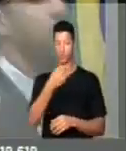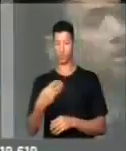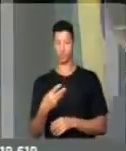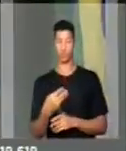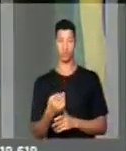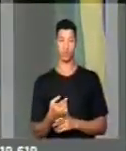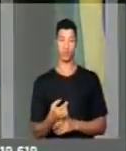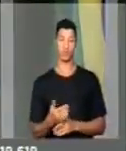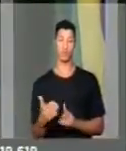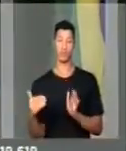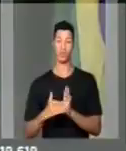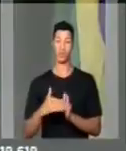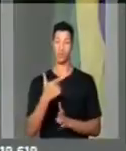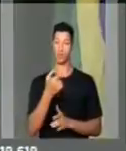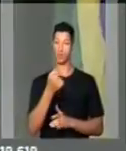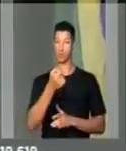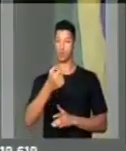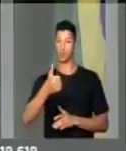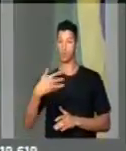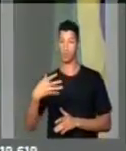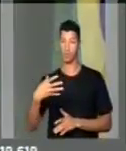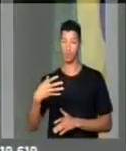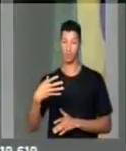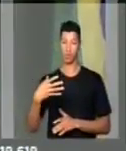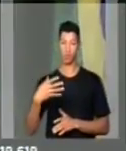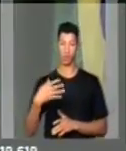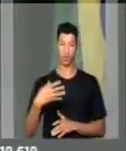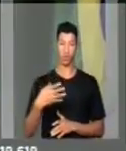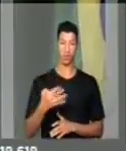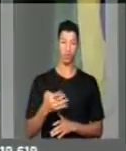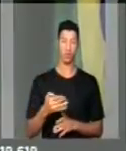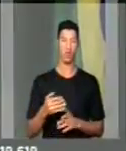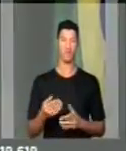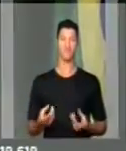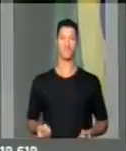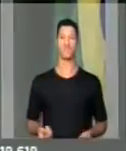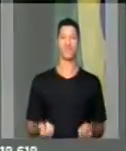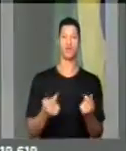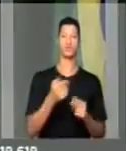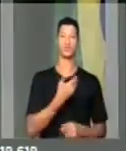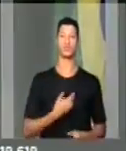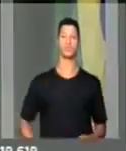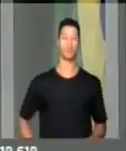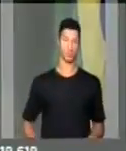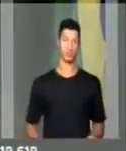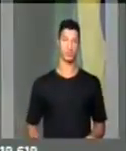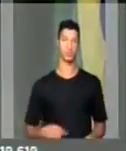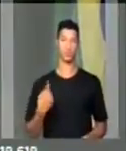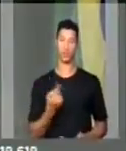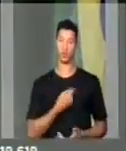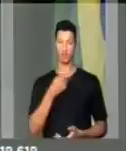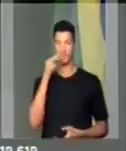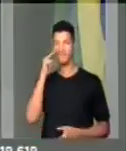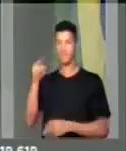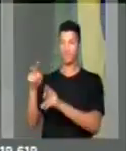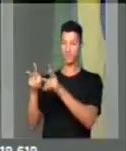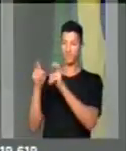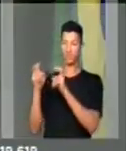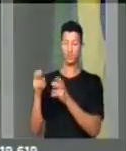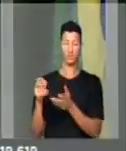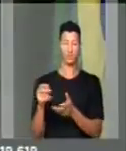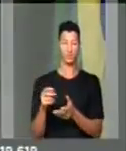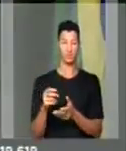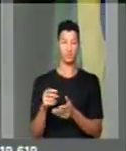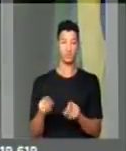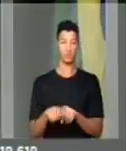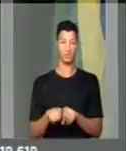2013, até 2014, uma farra com dinheiro público. Nós acompanhamos